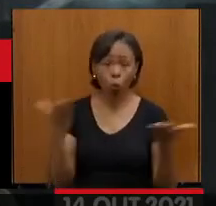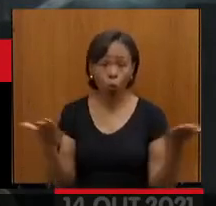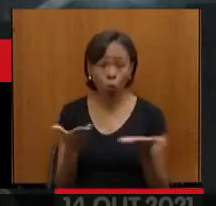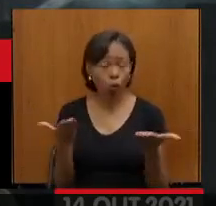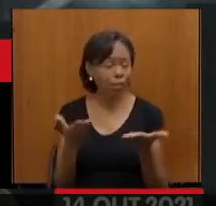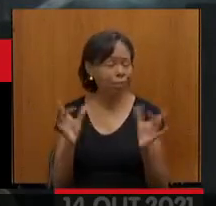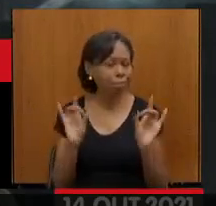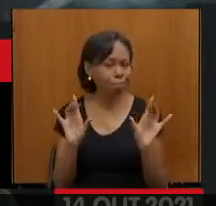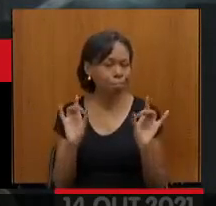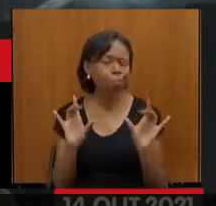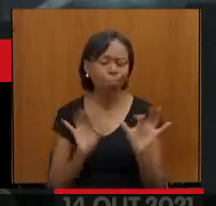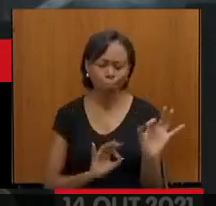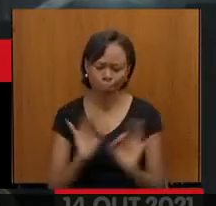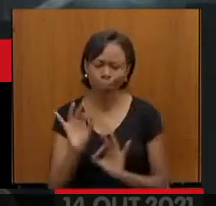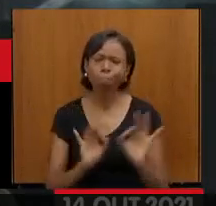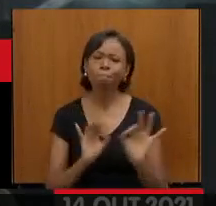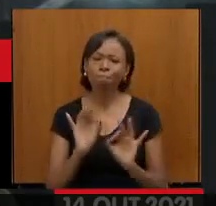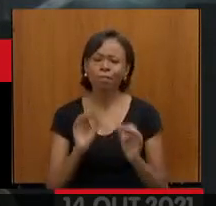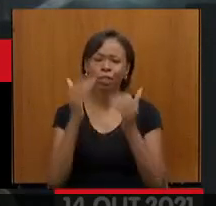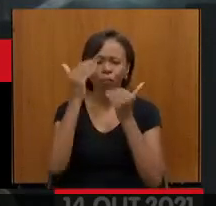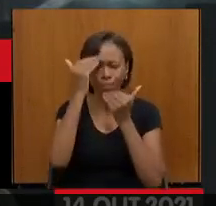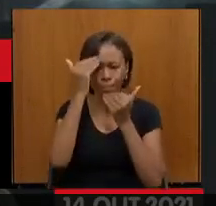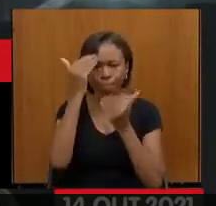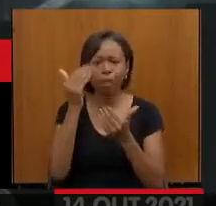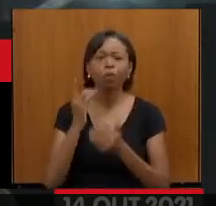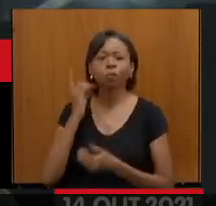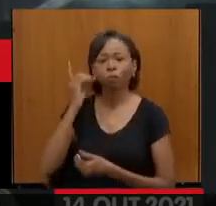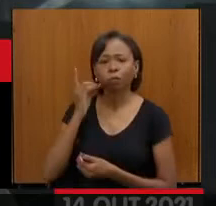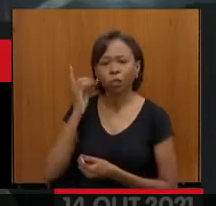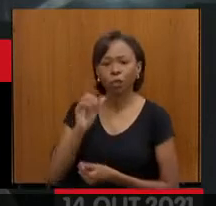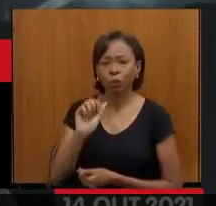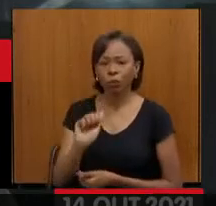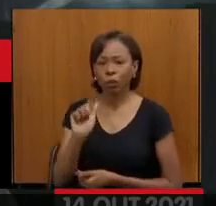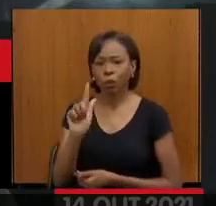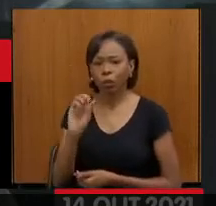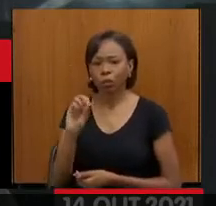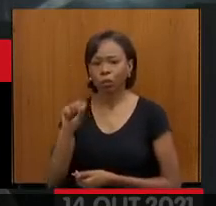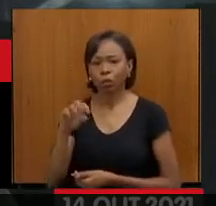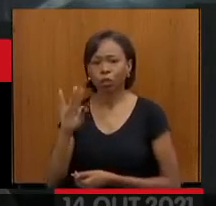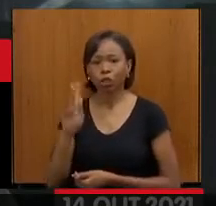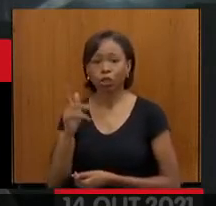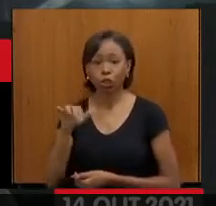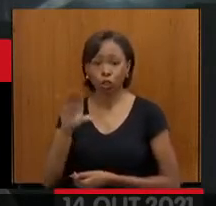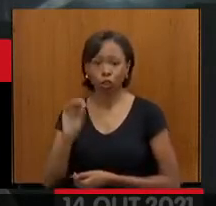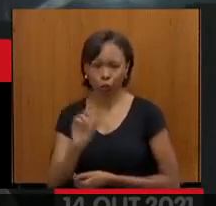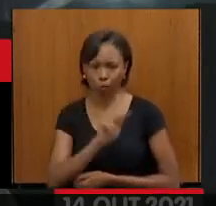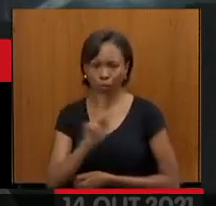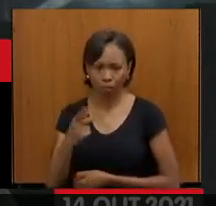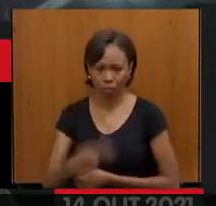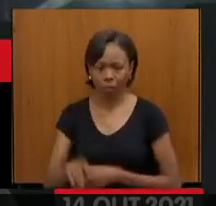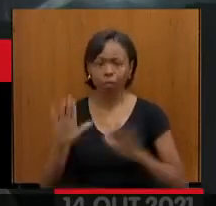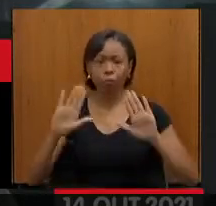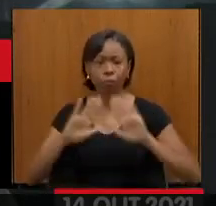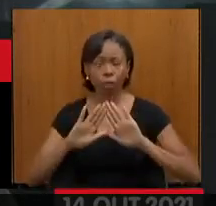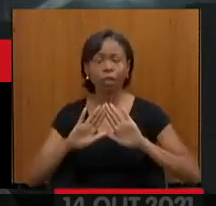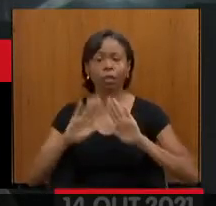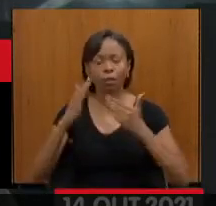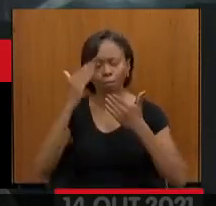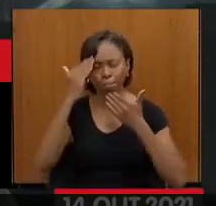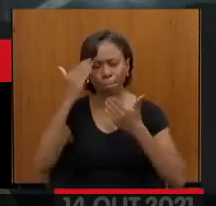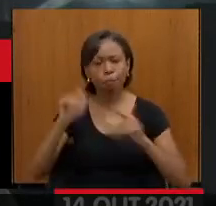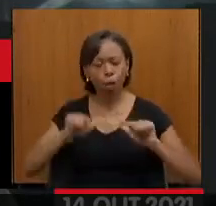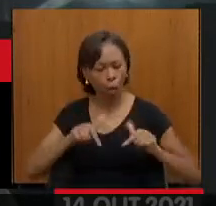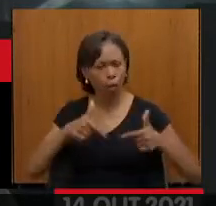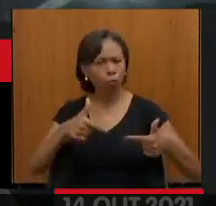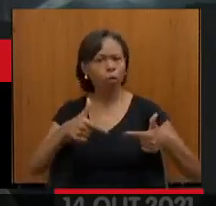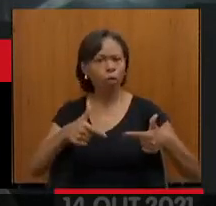a quem eu agradeço, então, na presença do deputado Agostinho Patrus, essa iniciativa da Assembleia